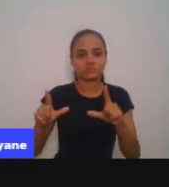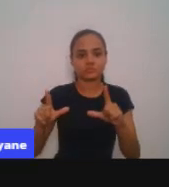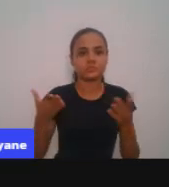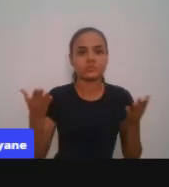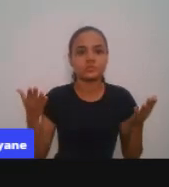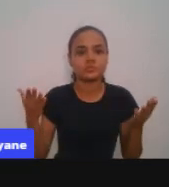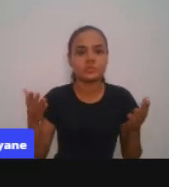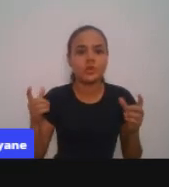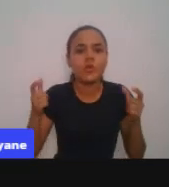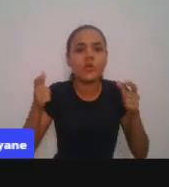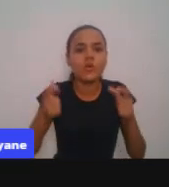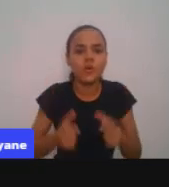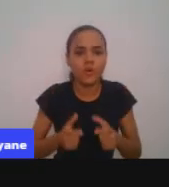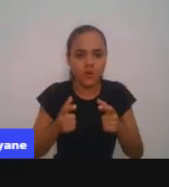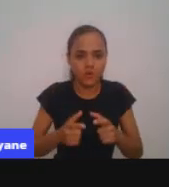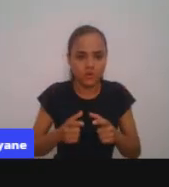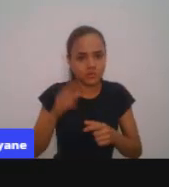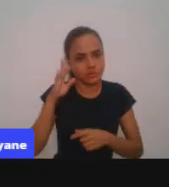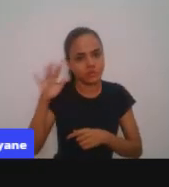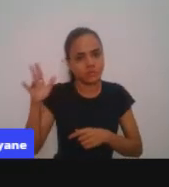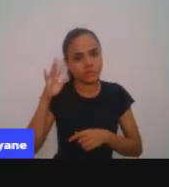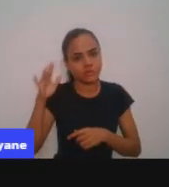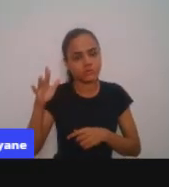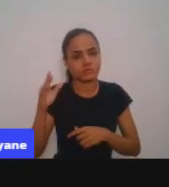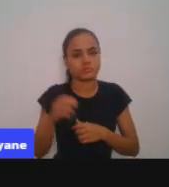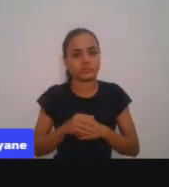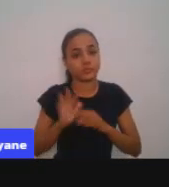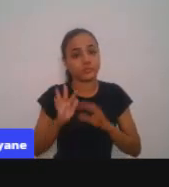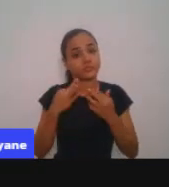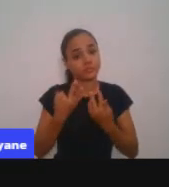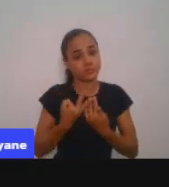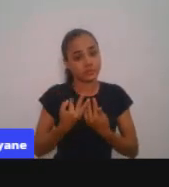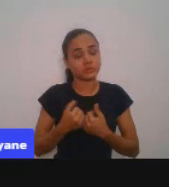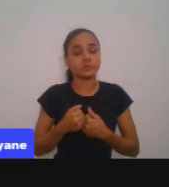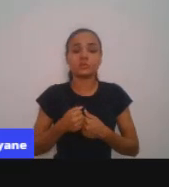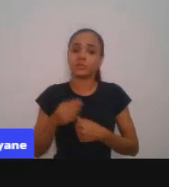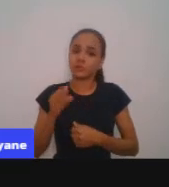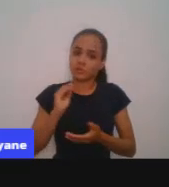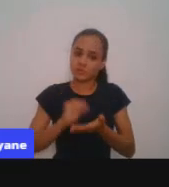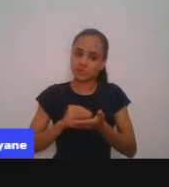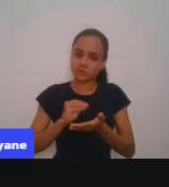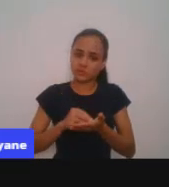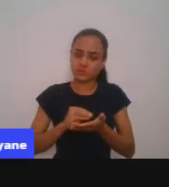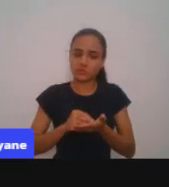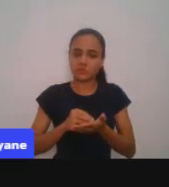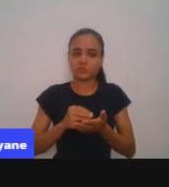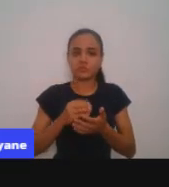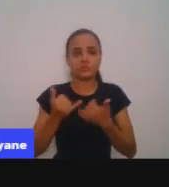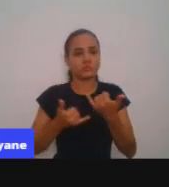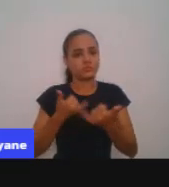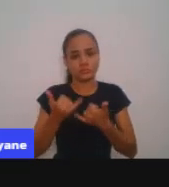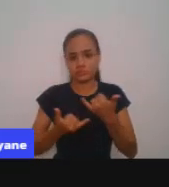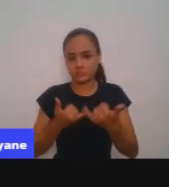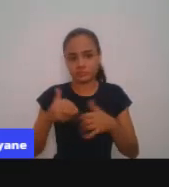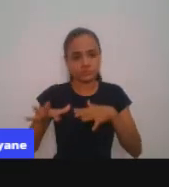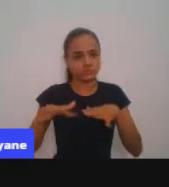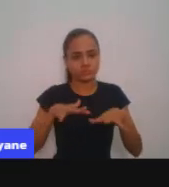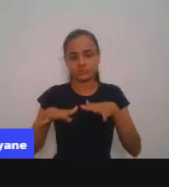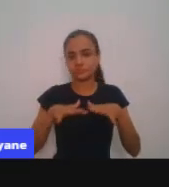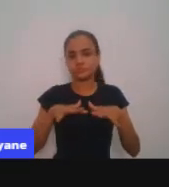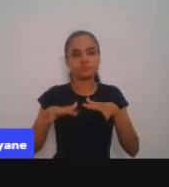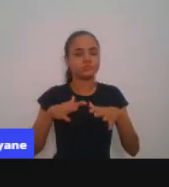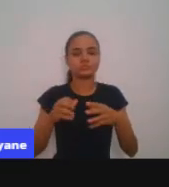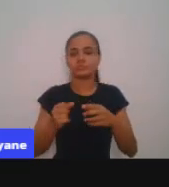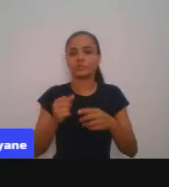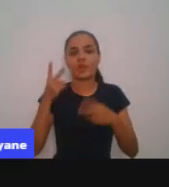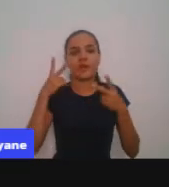Então, está lá sentindo falta das interações, das brincadeiras, do movimento, né? Do ventinho batendo no rosto, né?